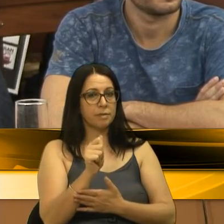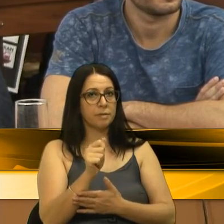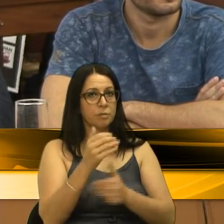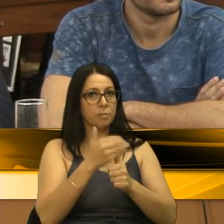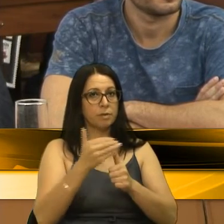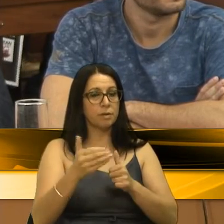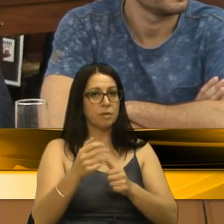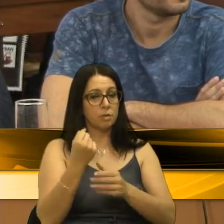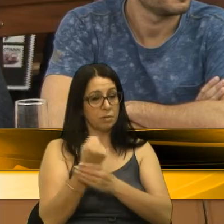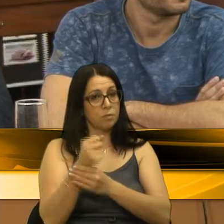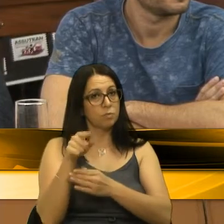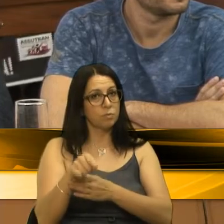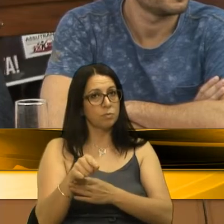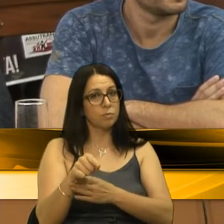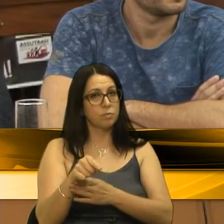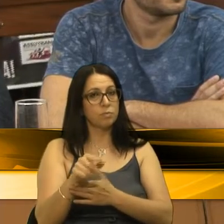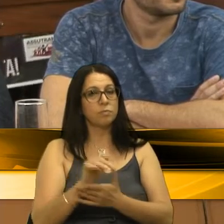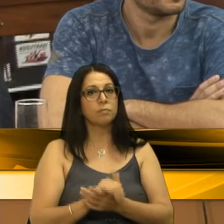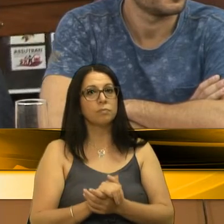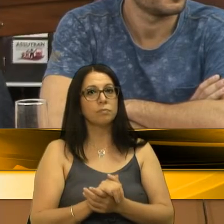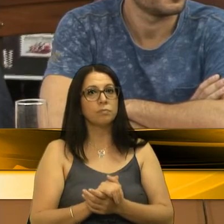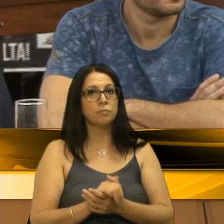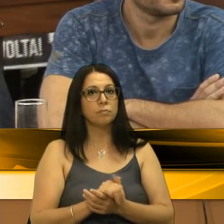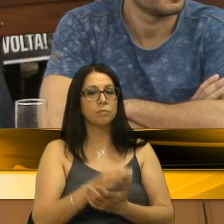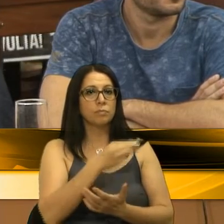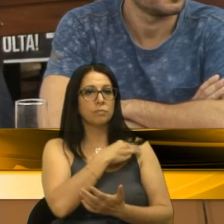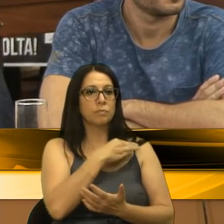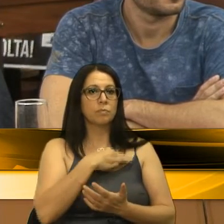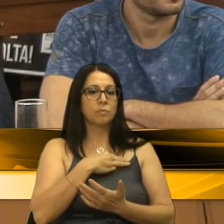procuradora do acusado,